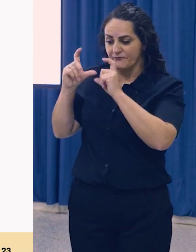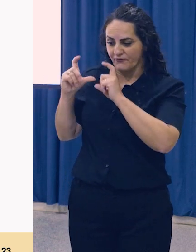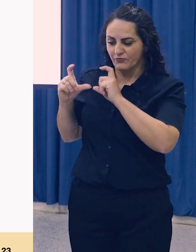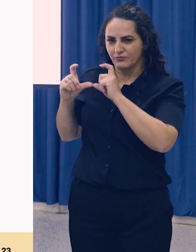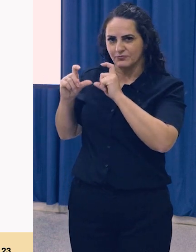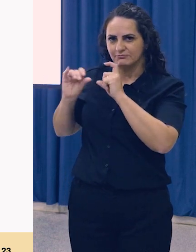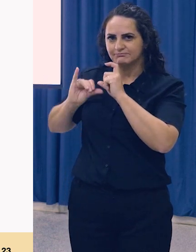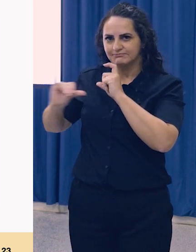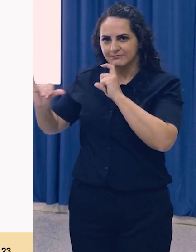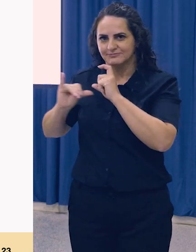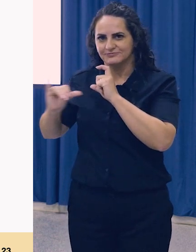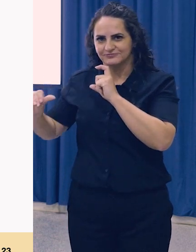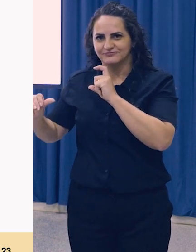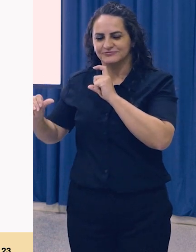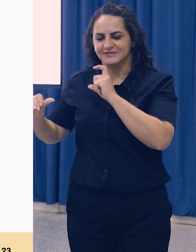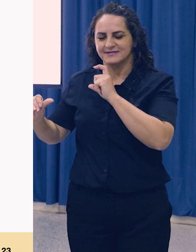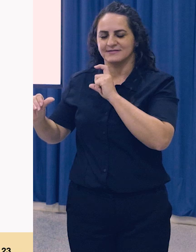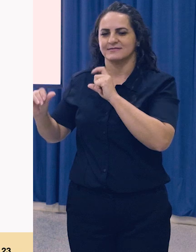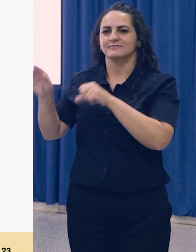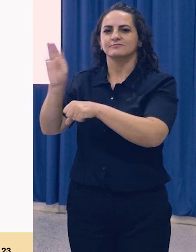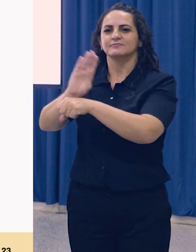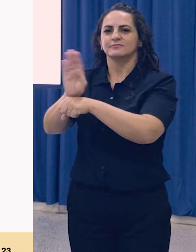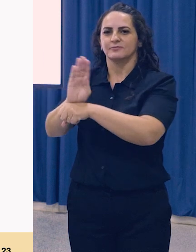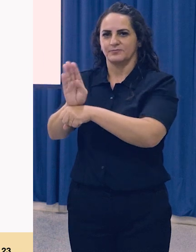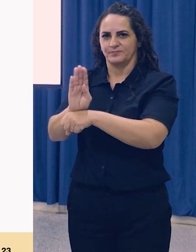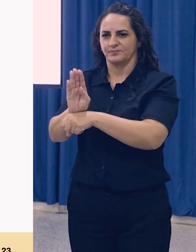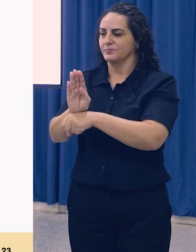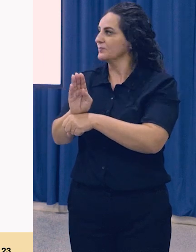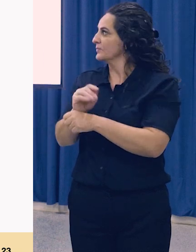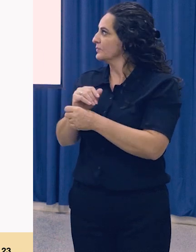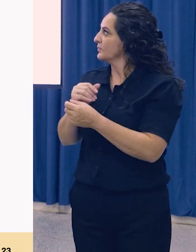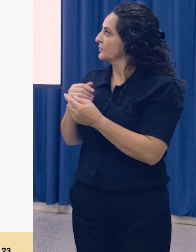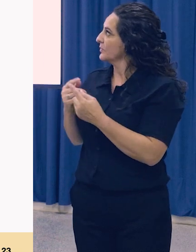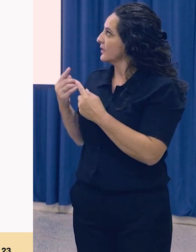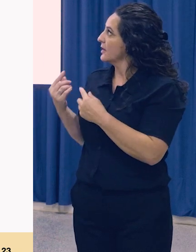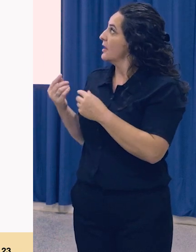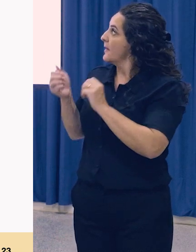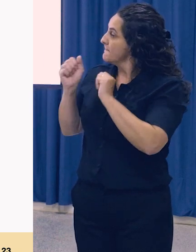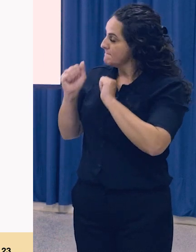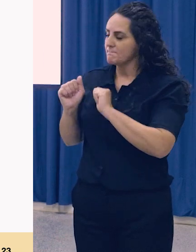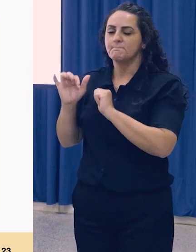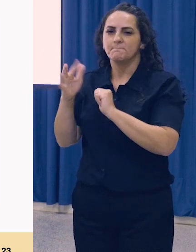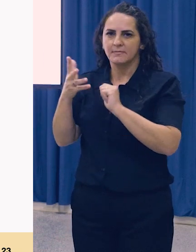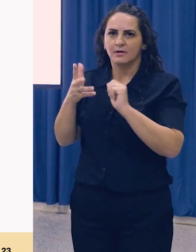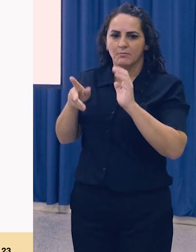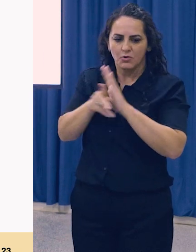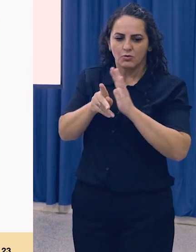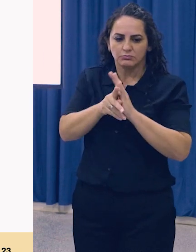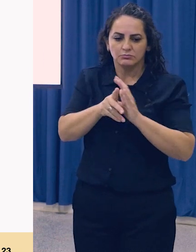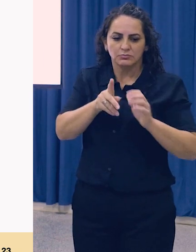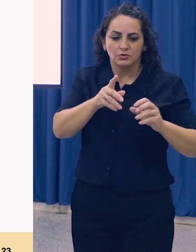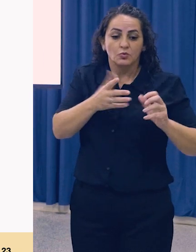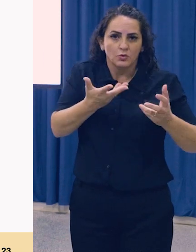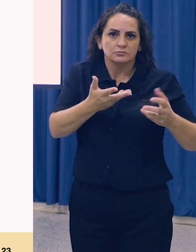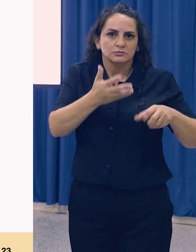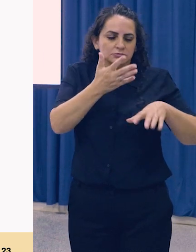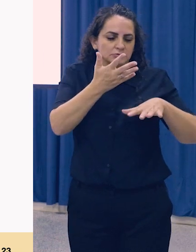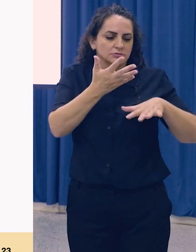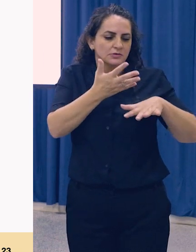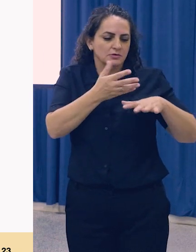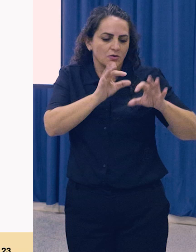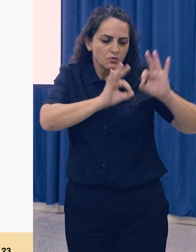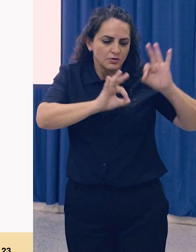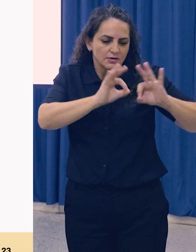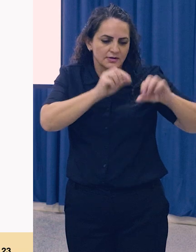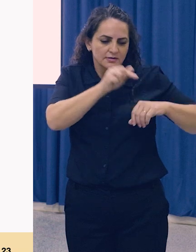do filme. Ela pode ser tanto tirada na hora da cena ou retirada